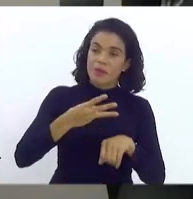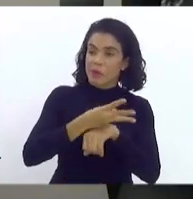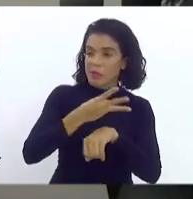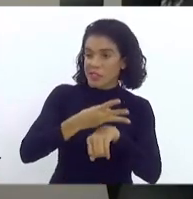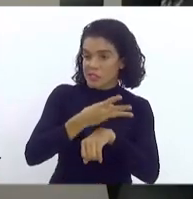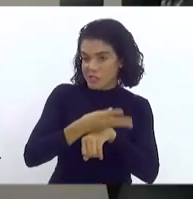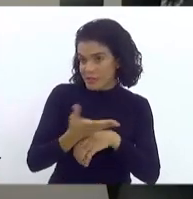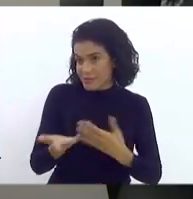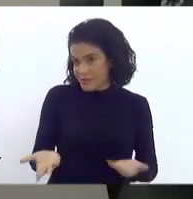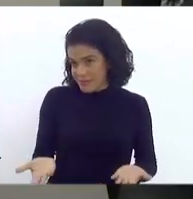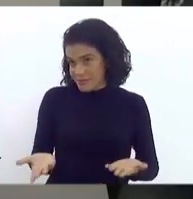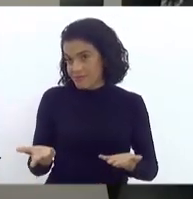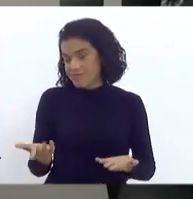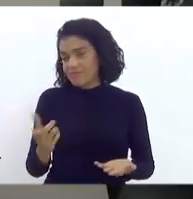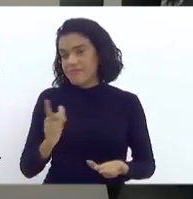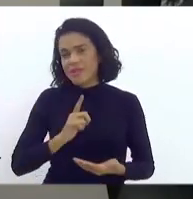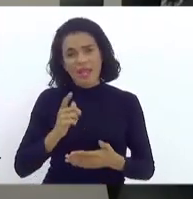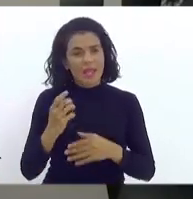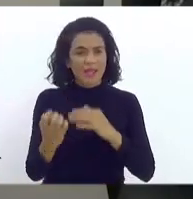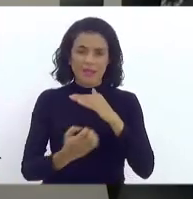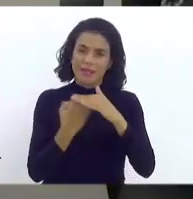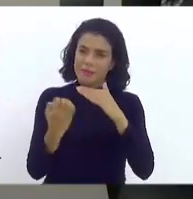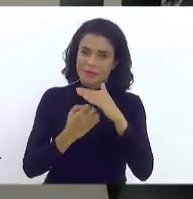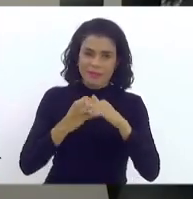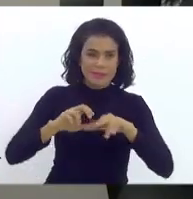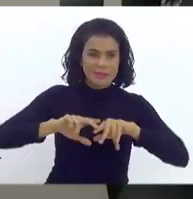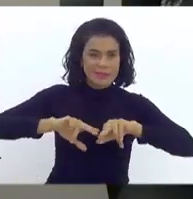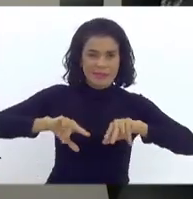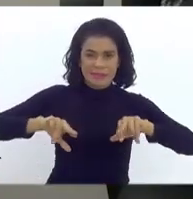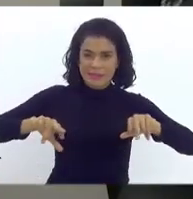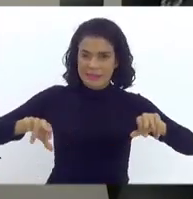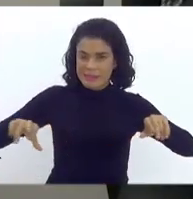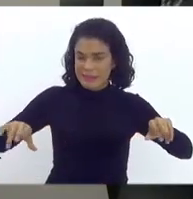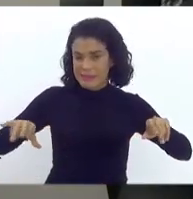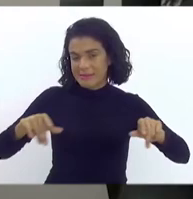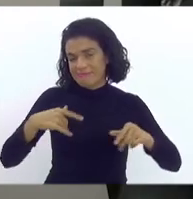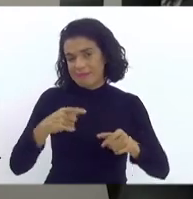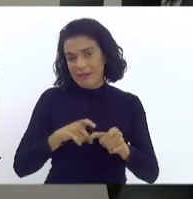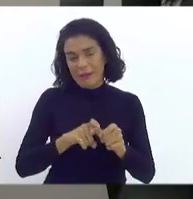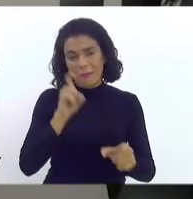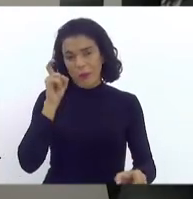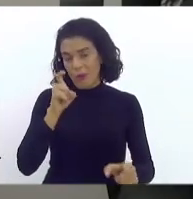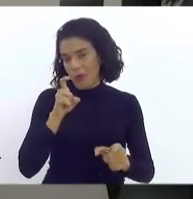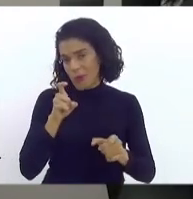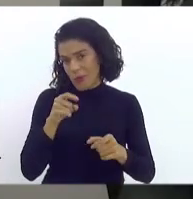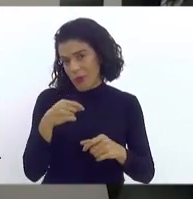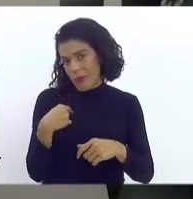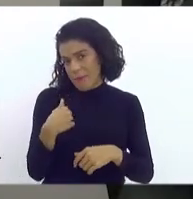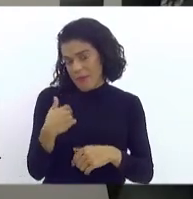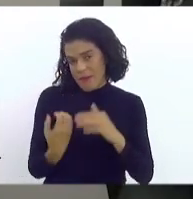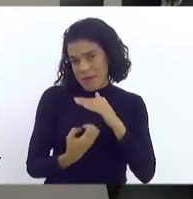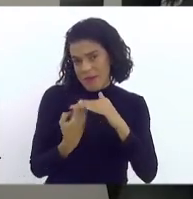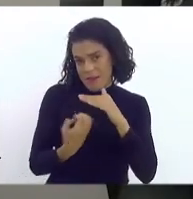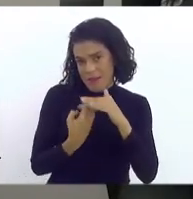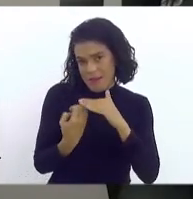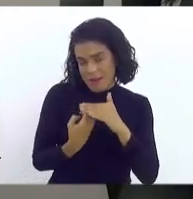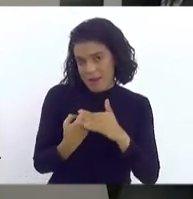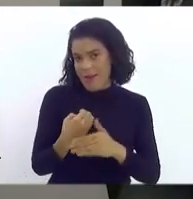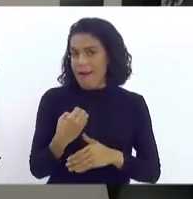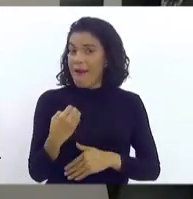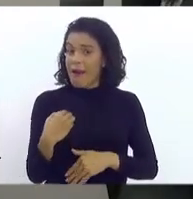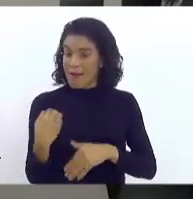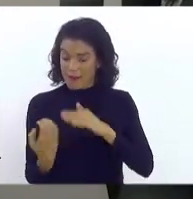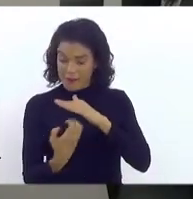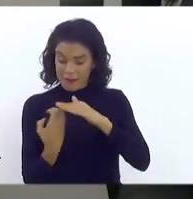mercado. Né? Isso existem empresas no mercado que independem de prestar serviço para a Natos. A Natos tem seu grupo